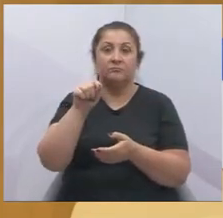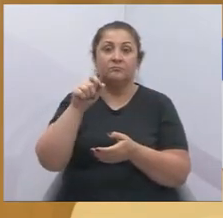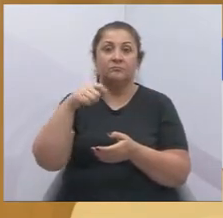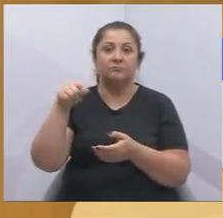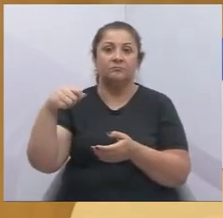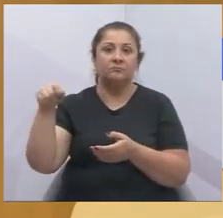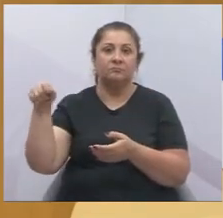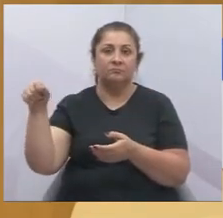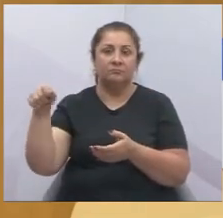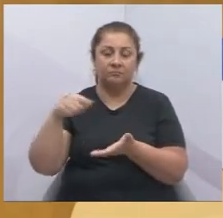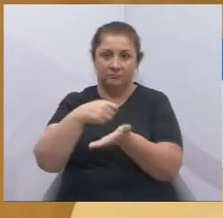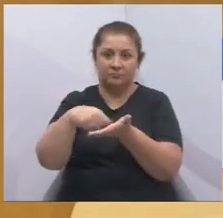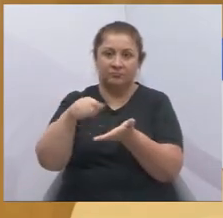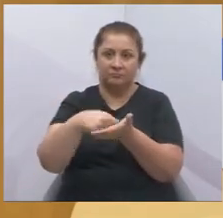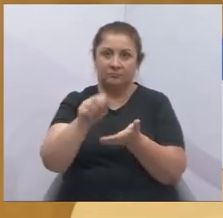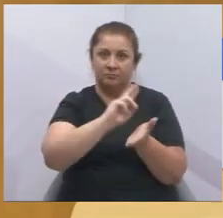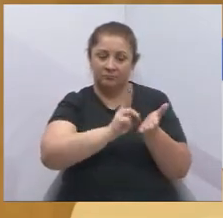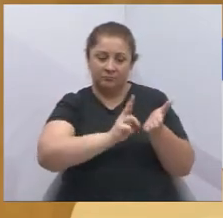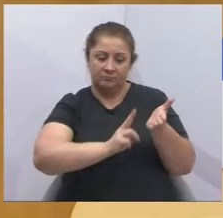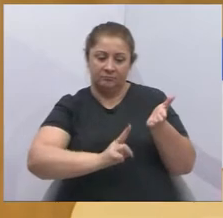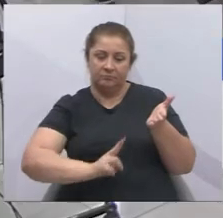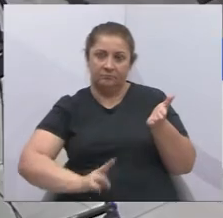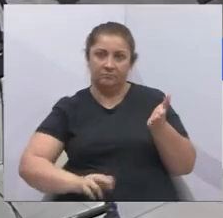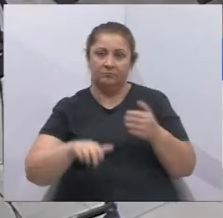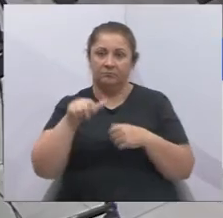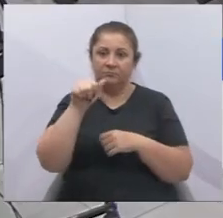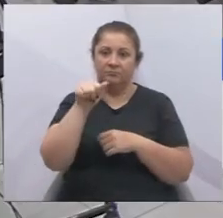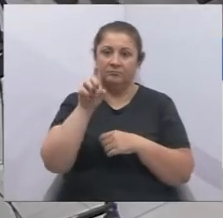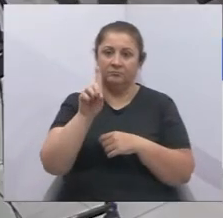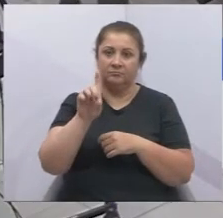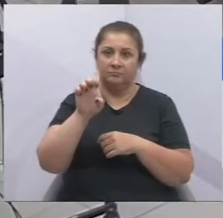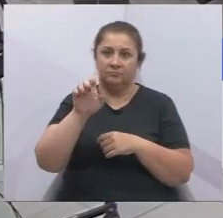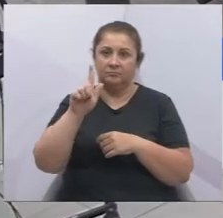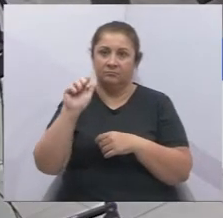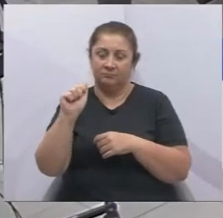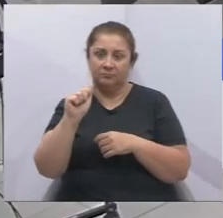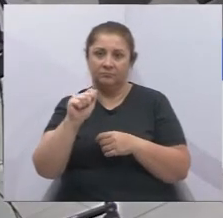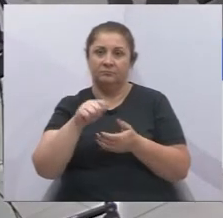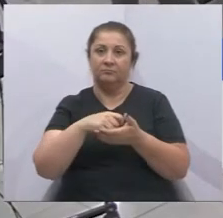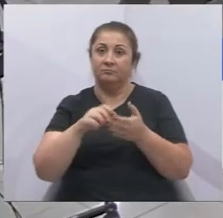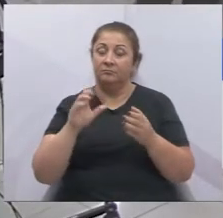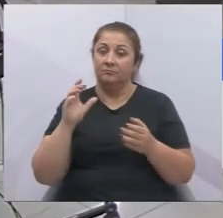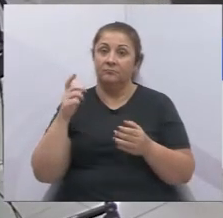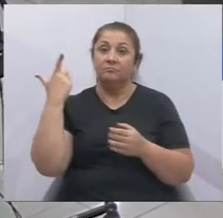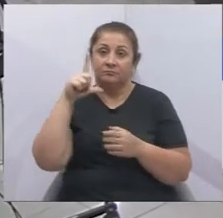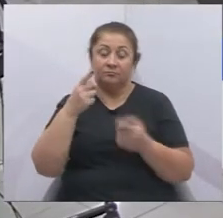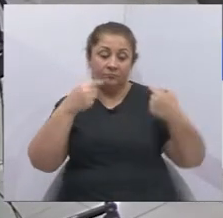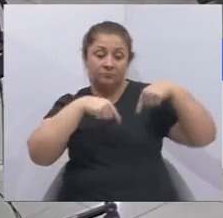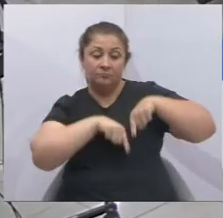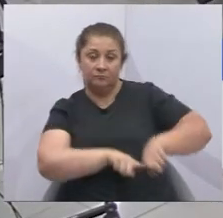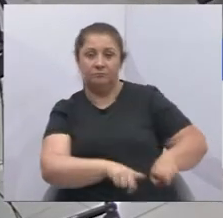2.419 assinaturas que as adegas colheram contra esse projeto.